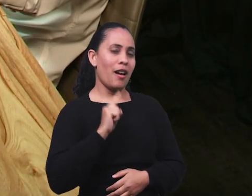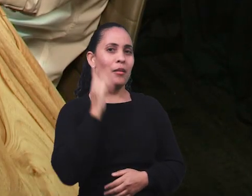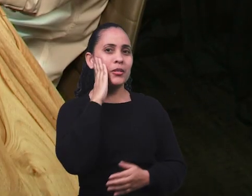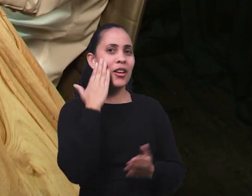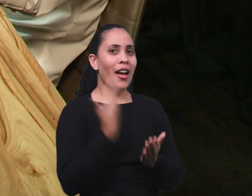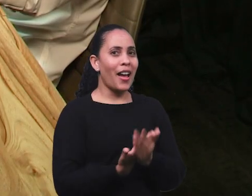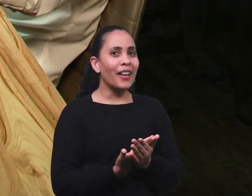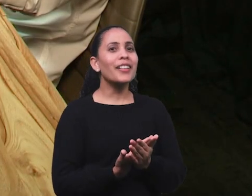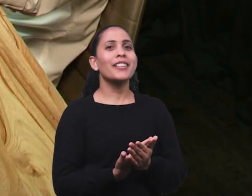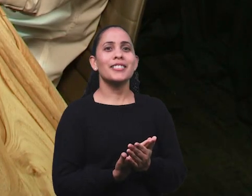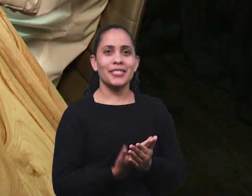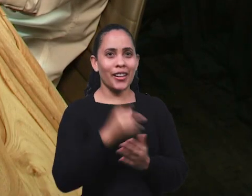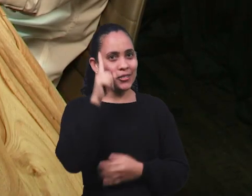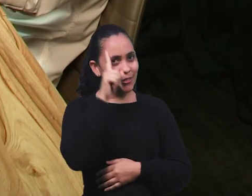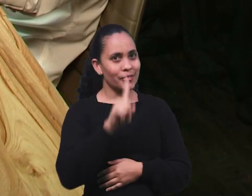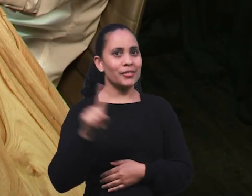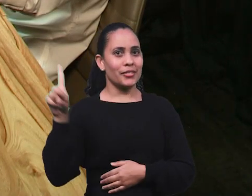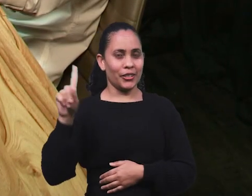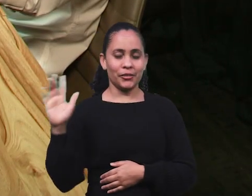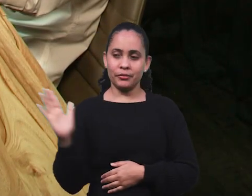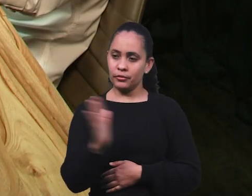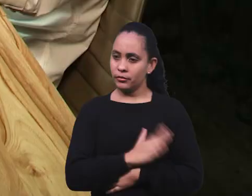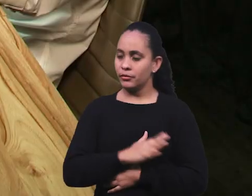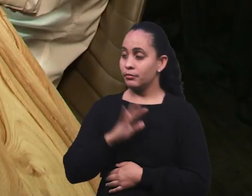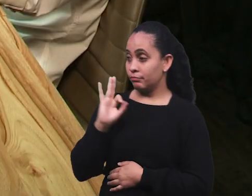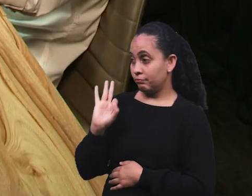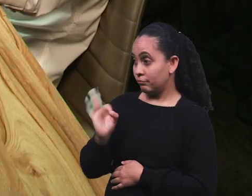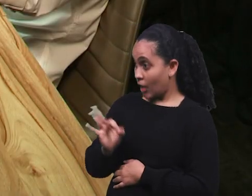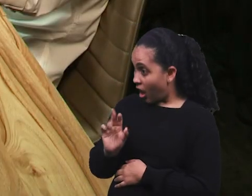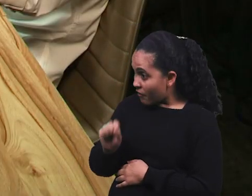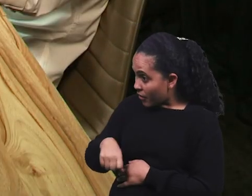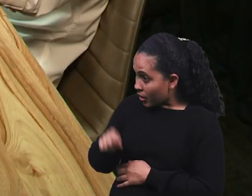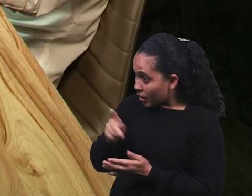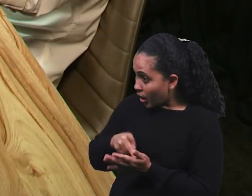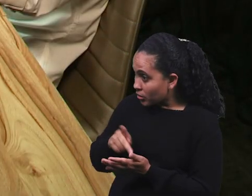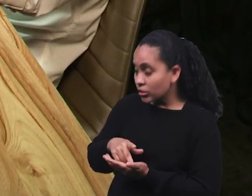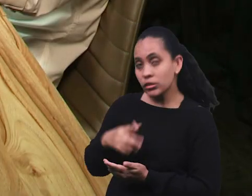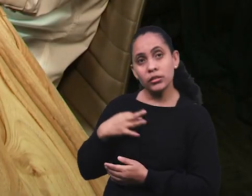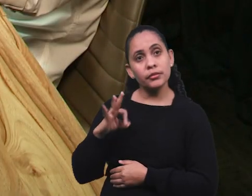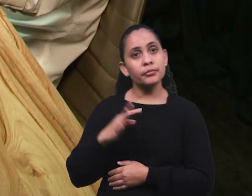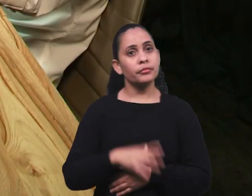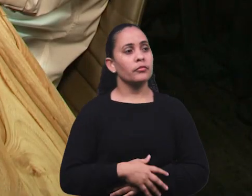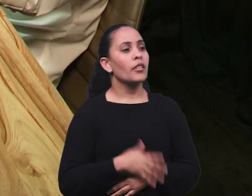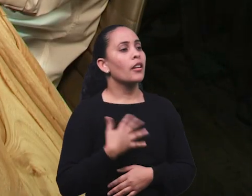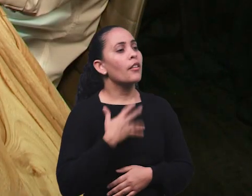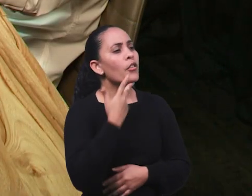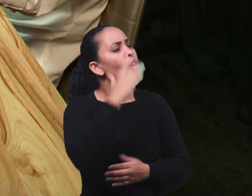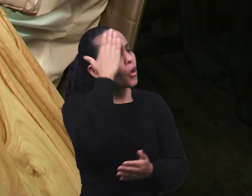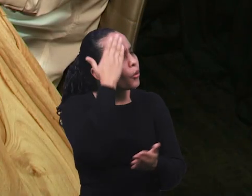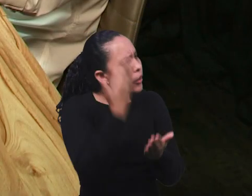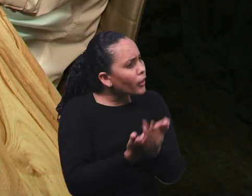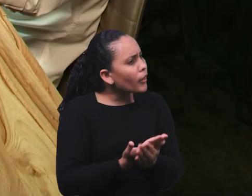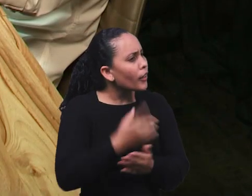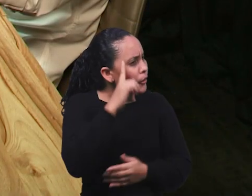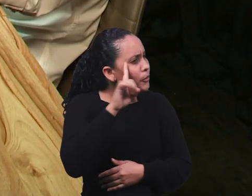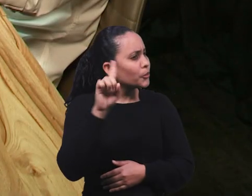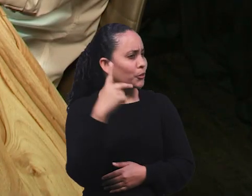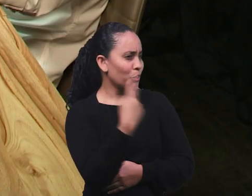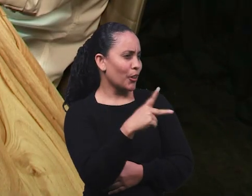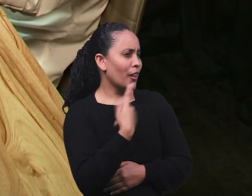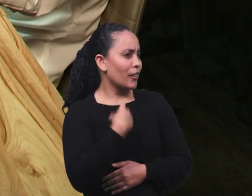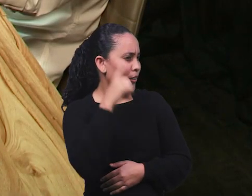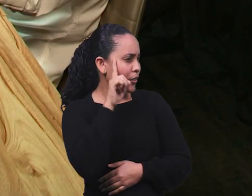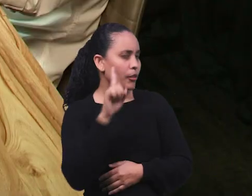começou a acreditar. Olha que bênção. Sim, é mesmo? Sim. Olha. O que ela falou? Como é que foi? Ela falou, agora eu creio no seu